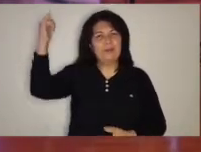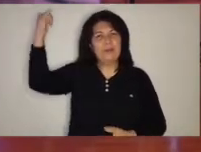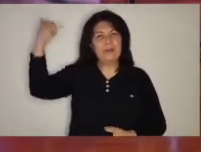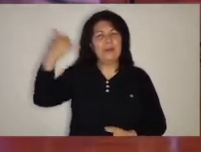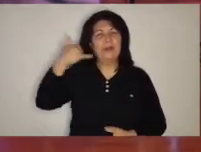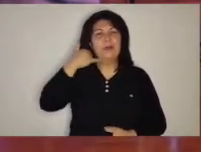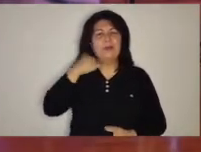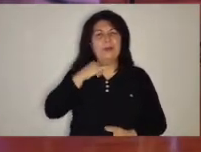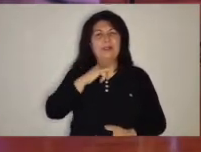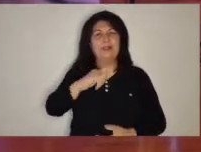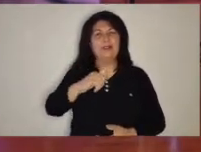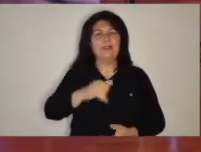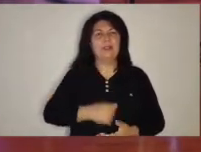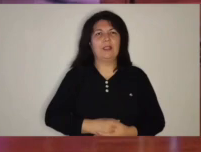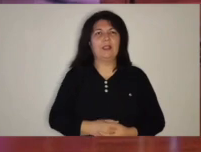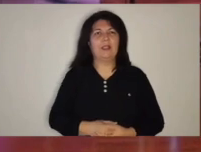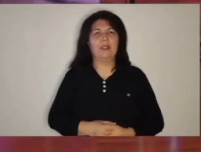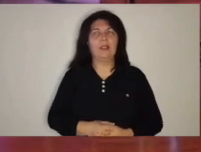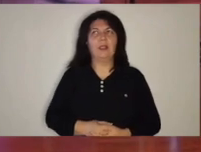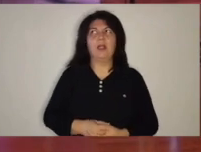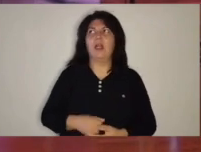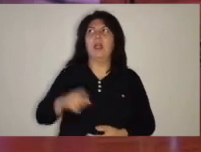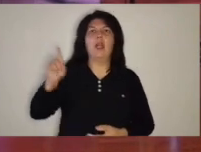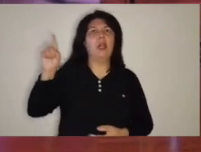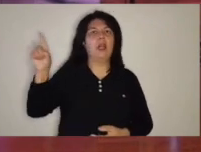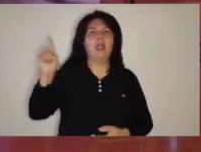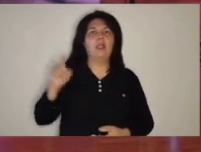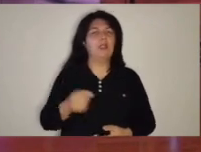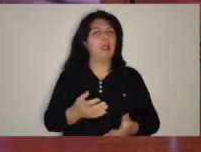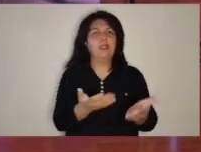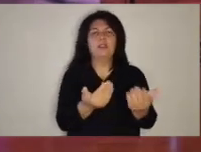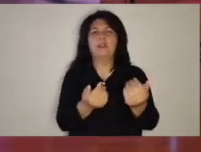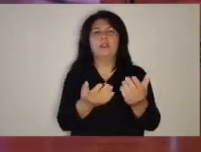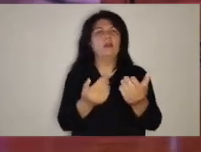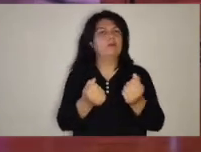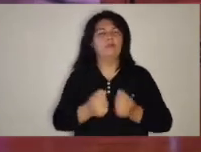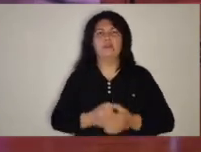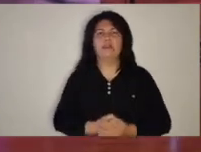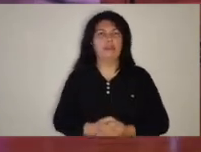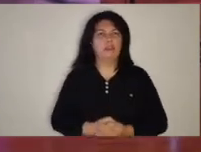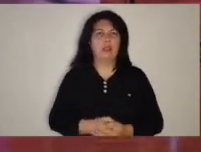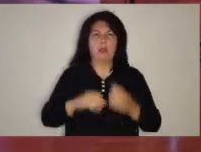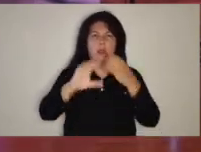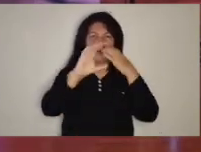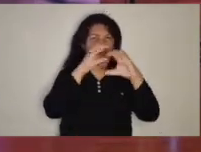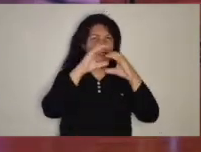eis que Deus, Ele não te chama para ser cantor, mas o Senhor te chama para ser adorador.